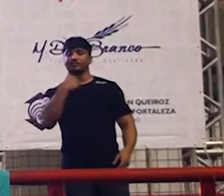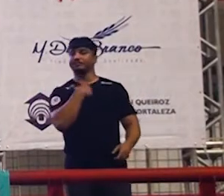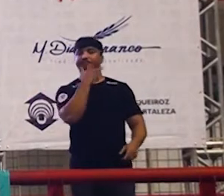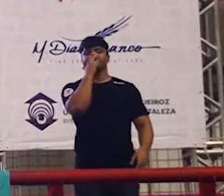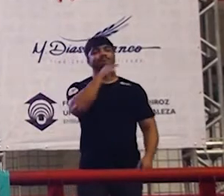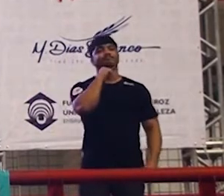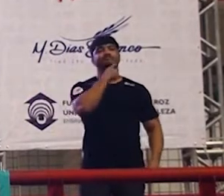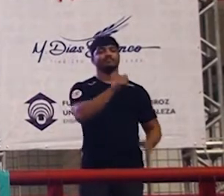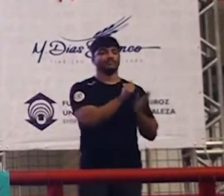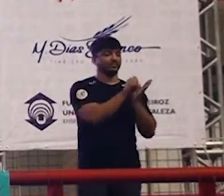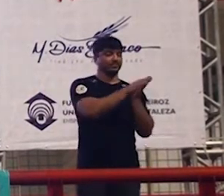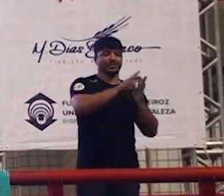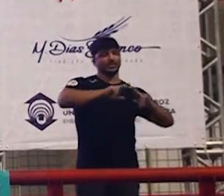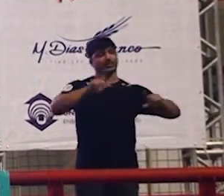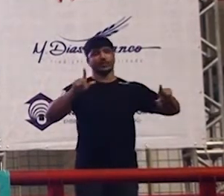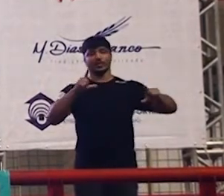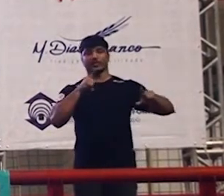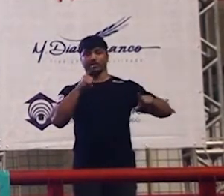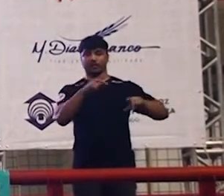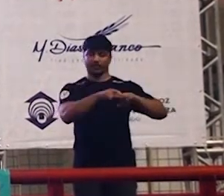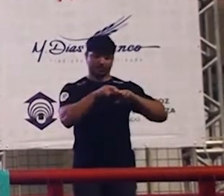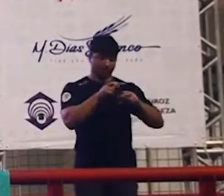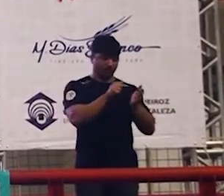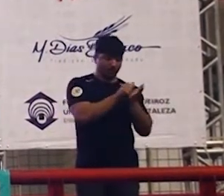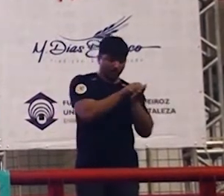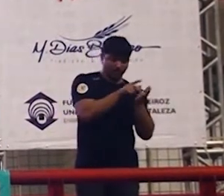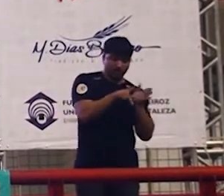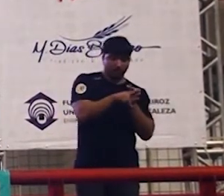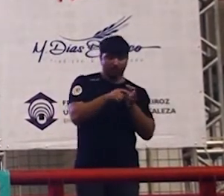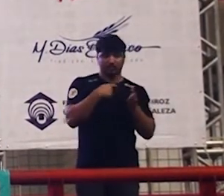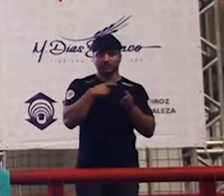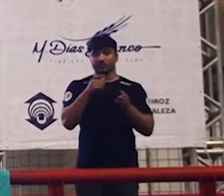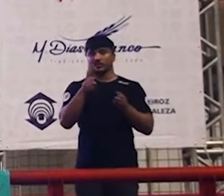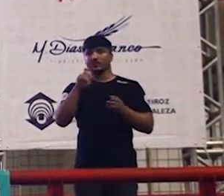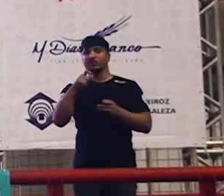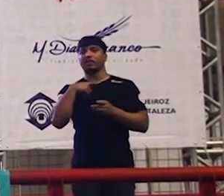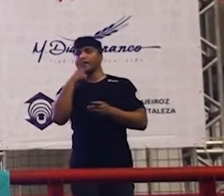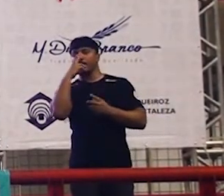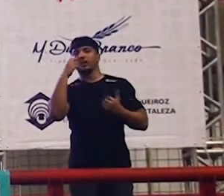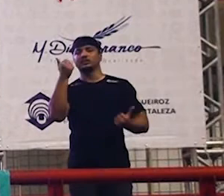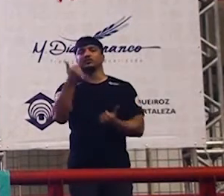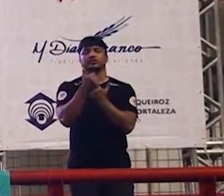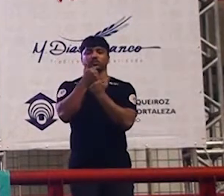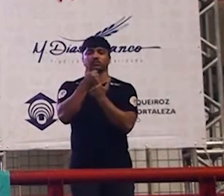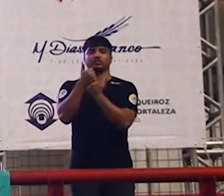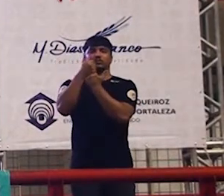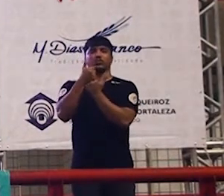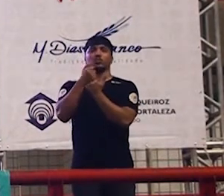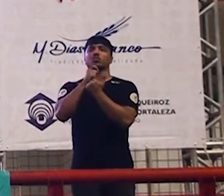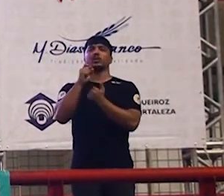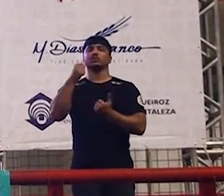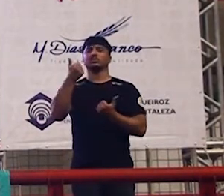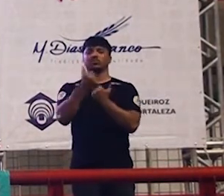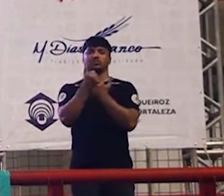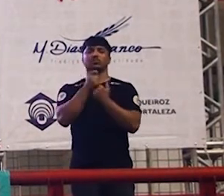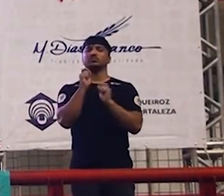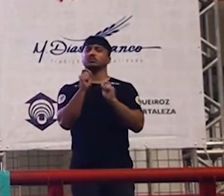íntimo. E aí o blog deixou de ser um gênero textual para virar uma espécie de suporte. Como assim um